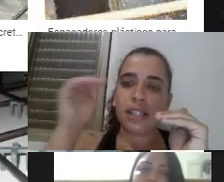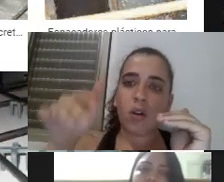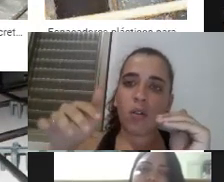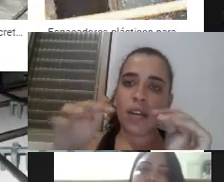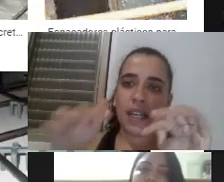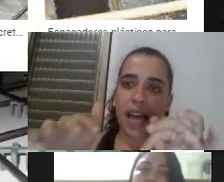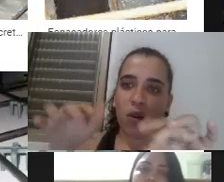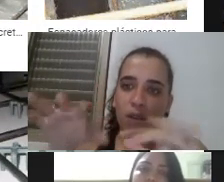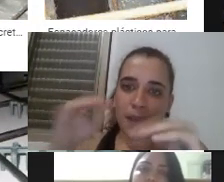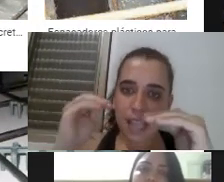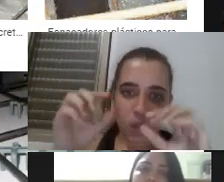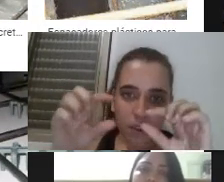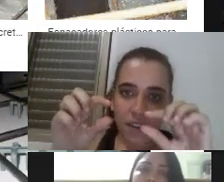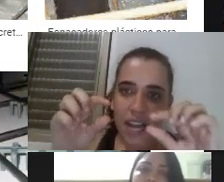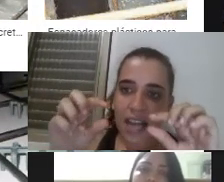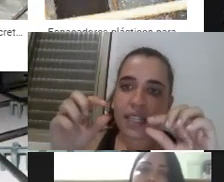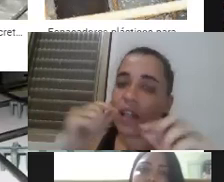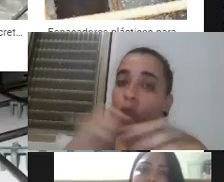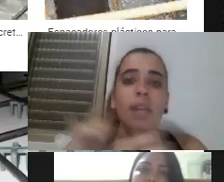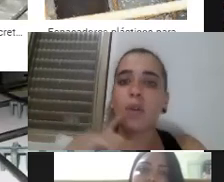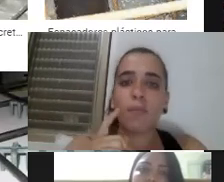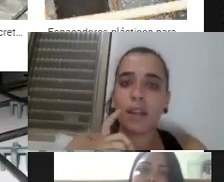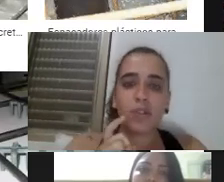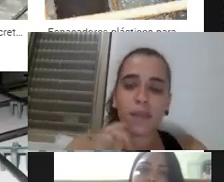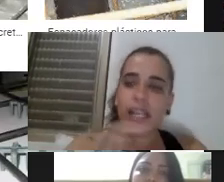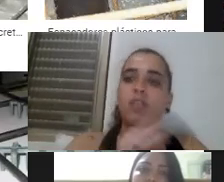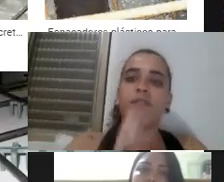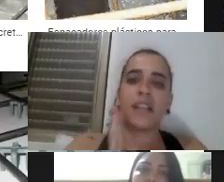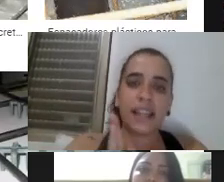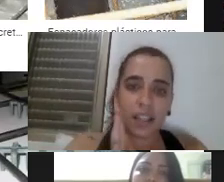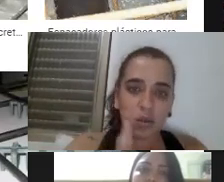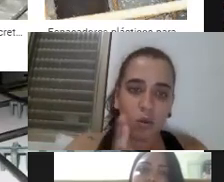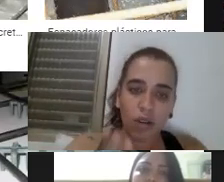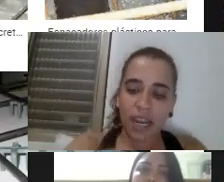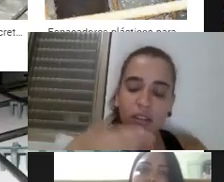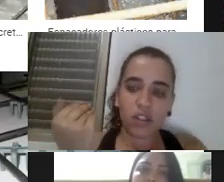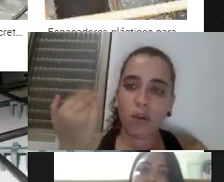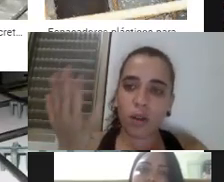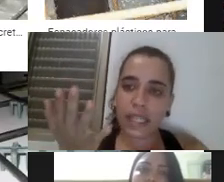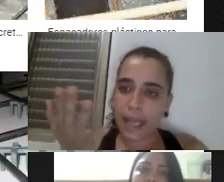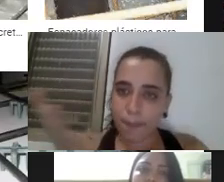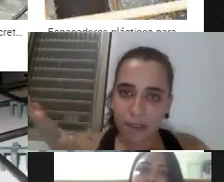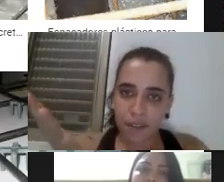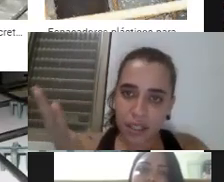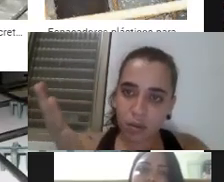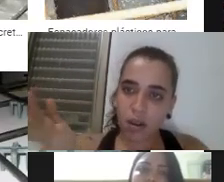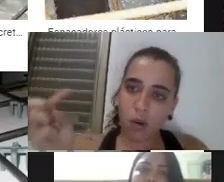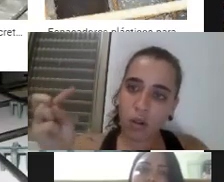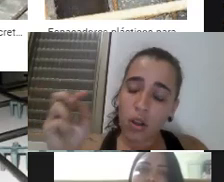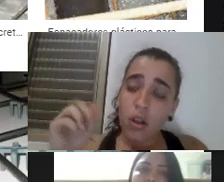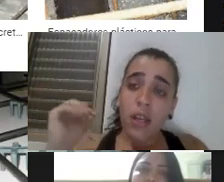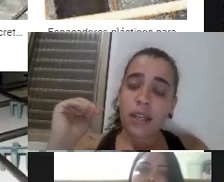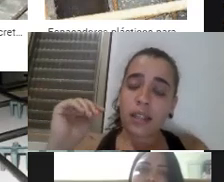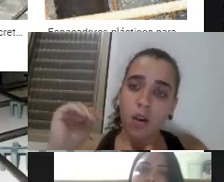Na hora que você concretar, o espaçador vai ficar ali. Não tem problema o espaçador ficar dentro do concreto. Isso já é uma coisa que é prevista no